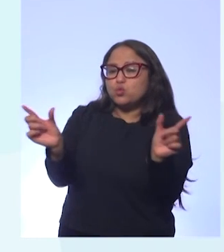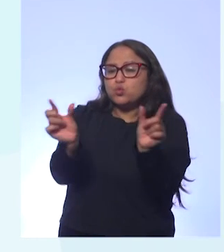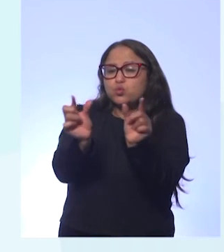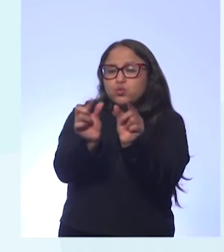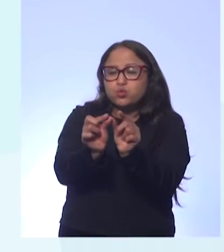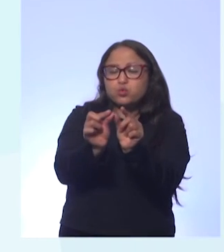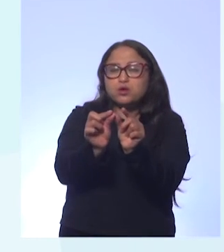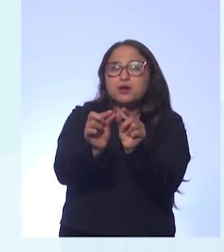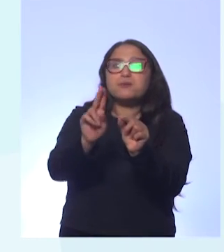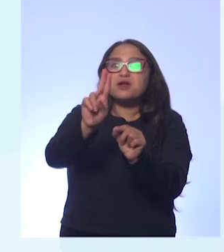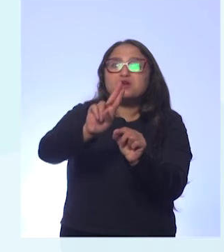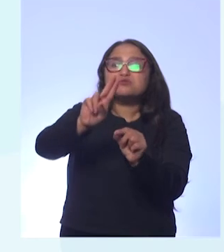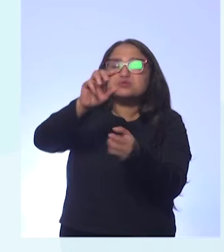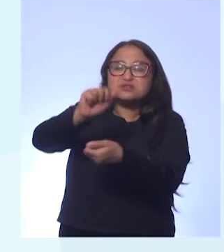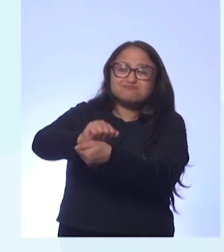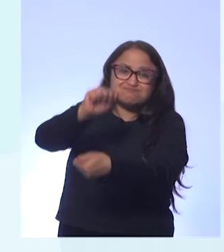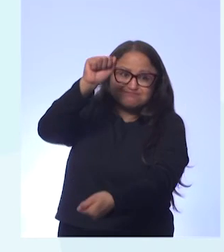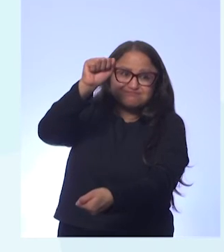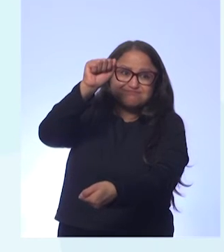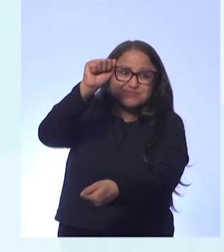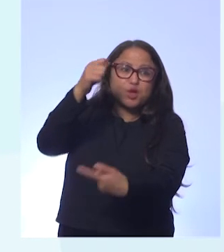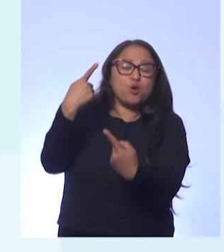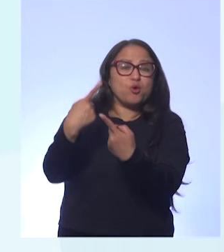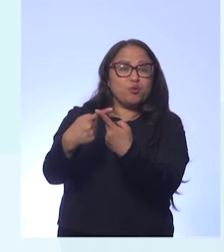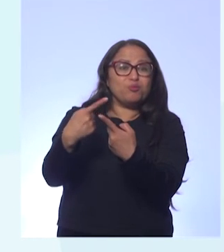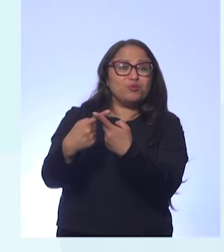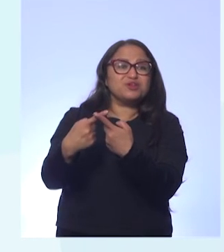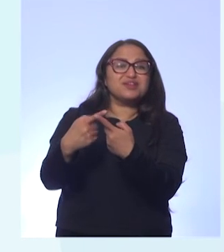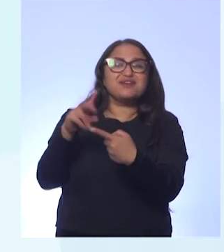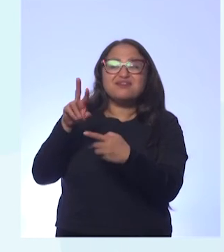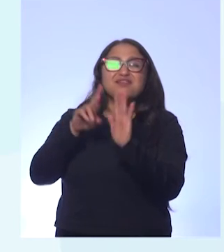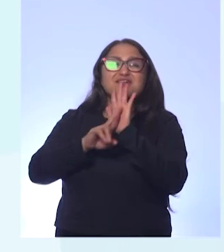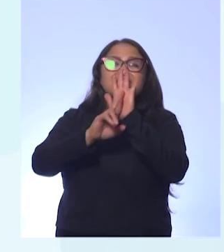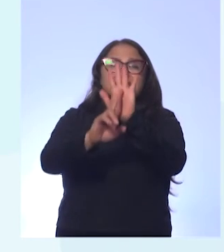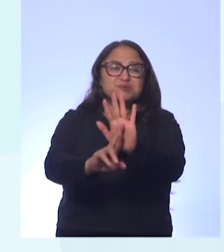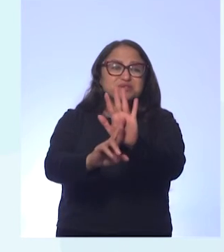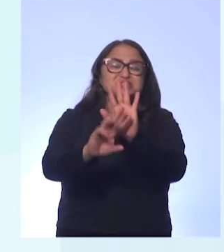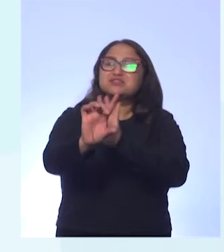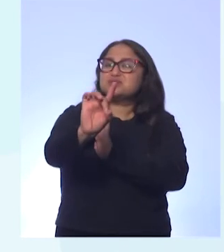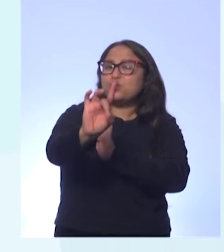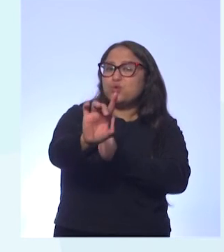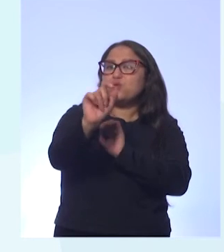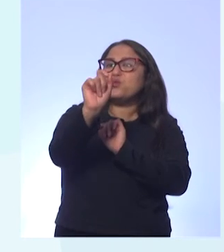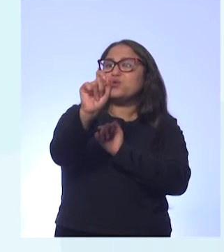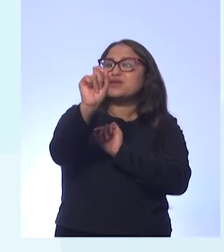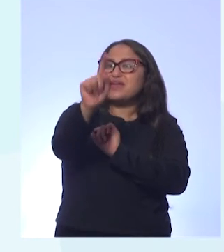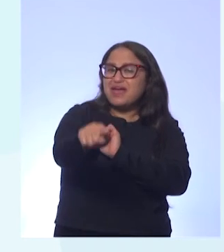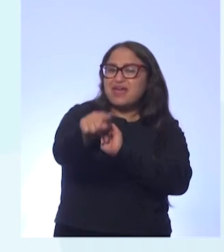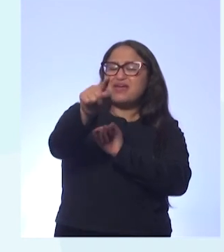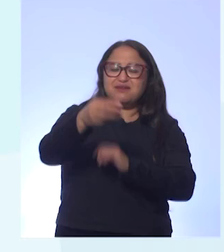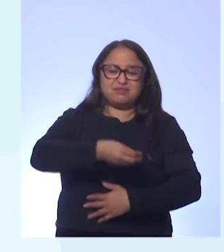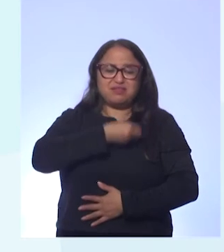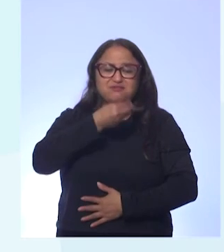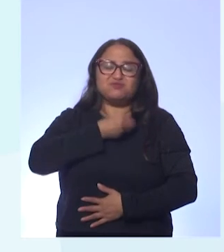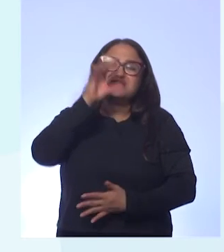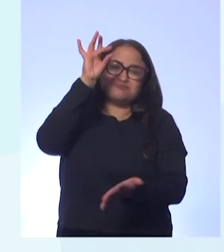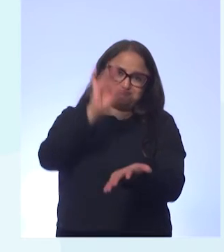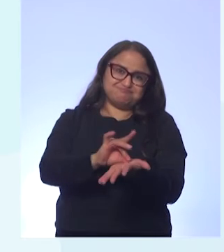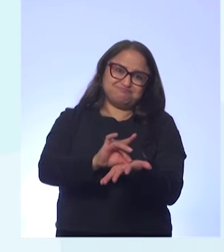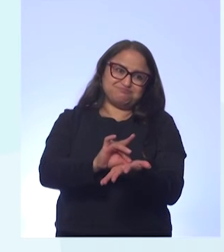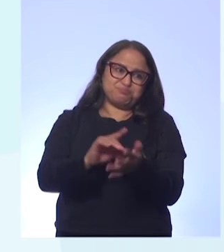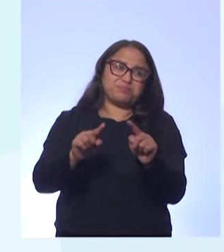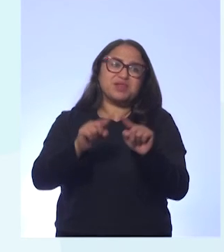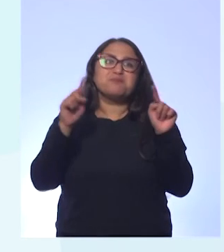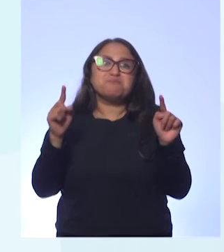caber no mapa. Porque um mapa, ele representa exatamente o que é na vida real, só que